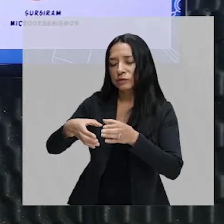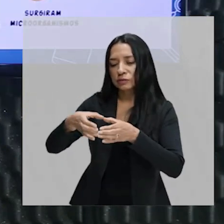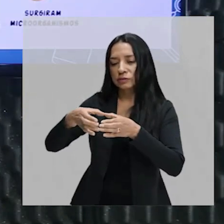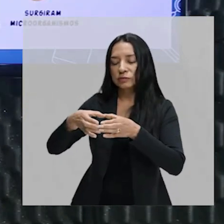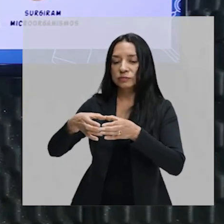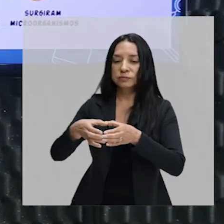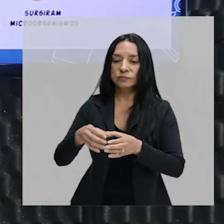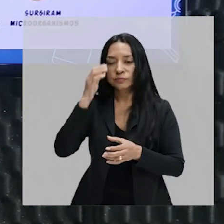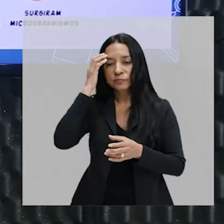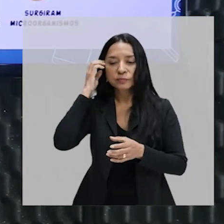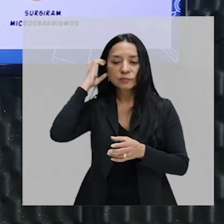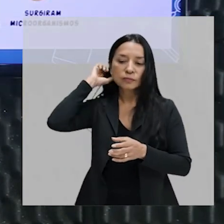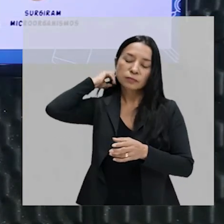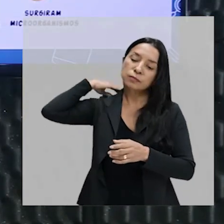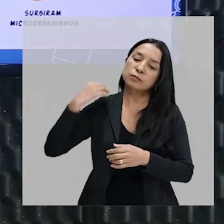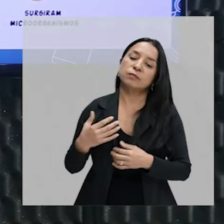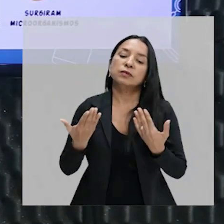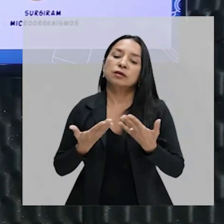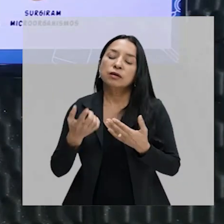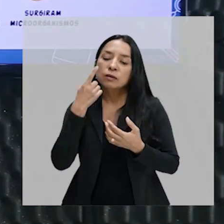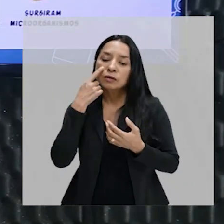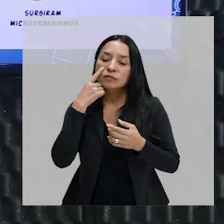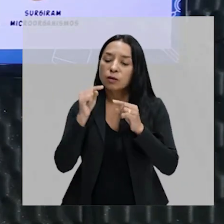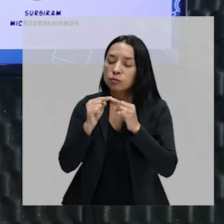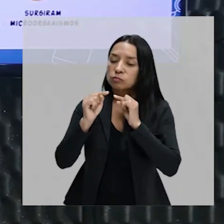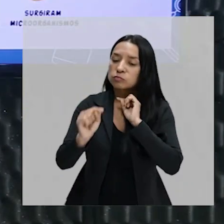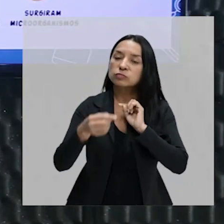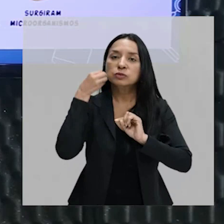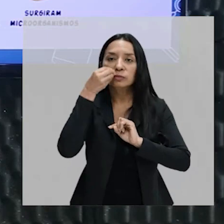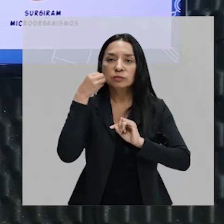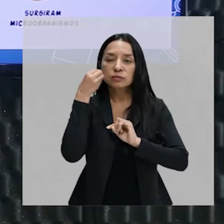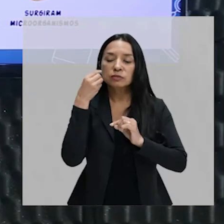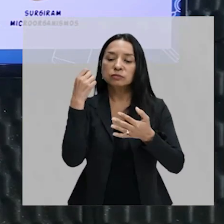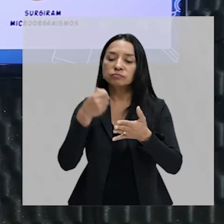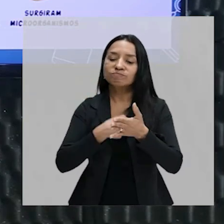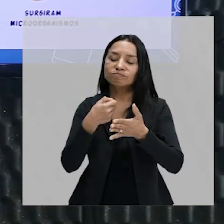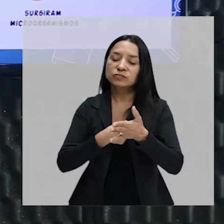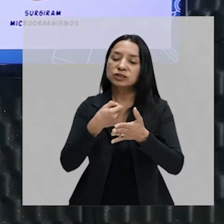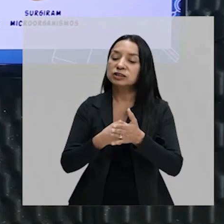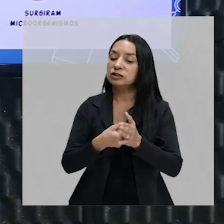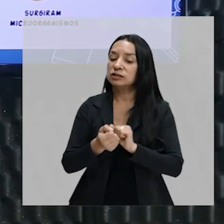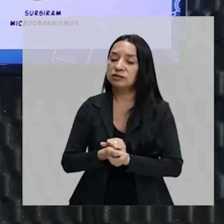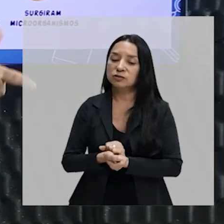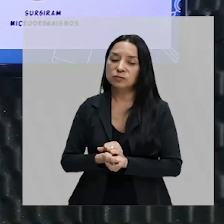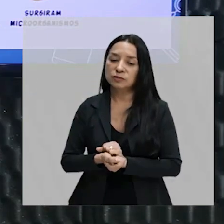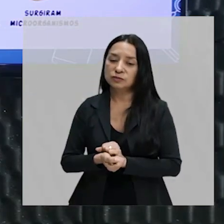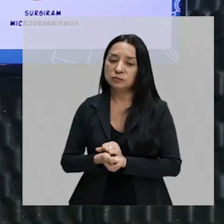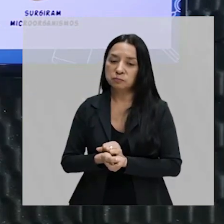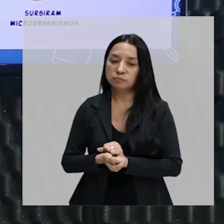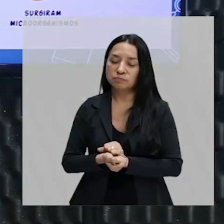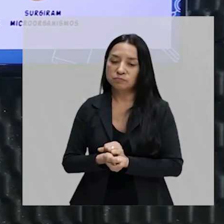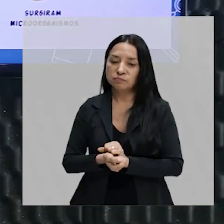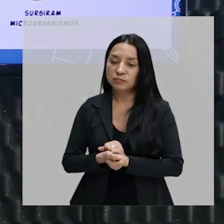aí veio os palazzani com contra experimento para tentar derrubar por terra os argumentos